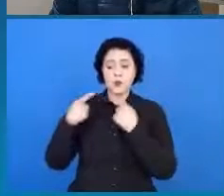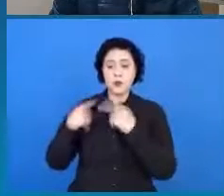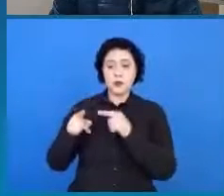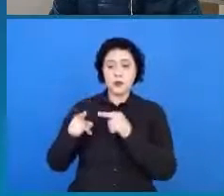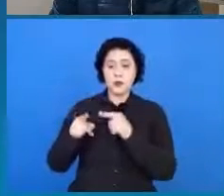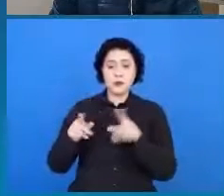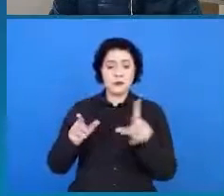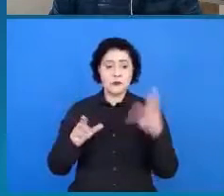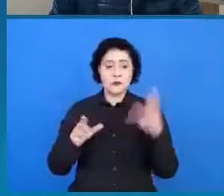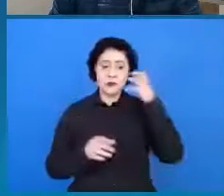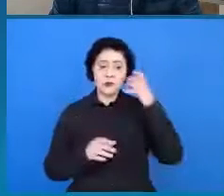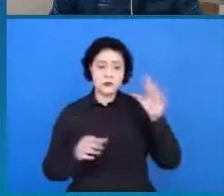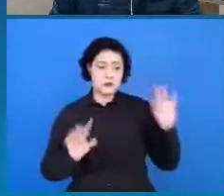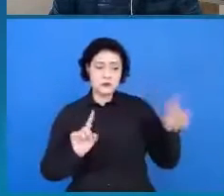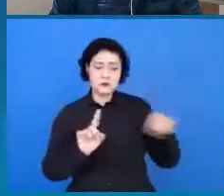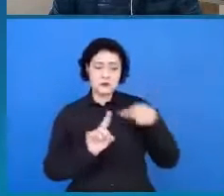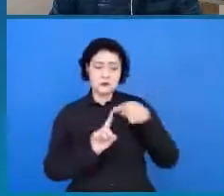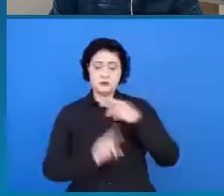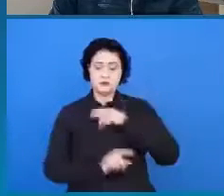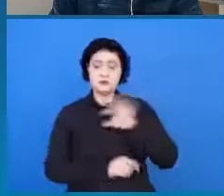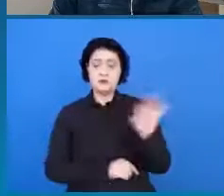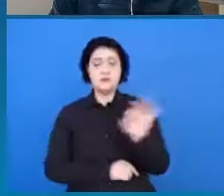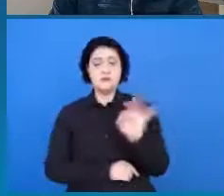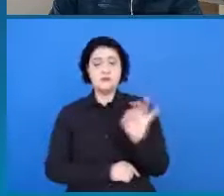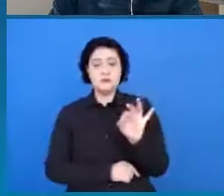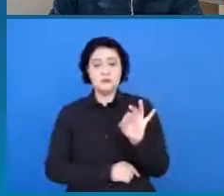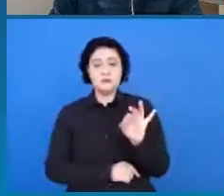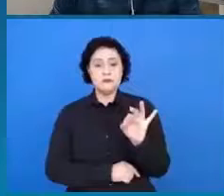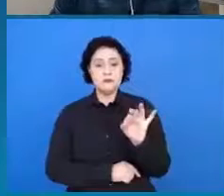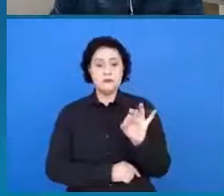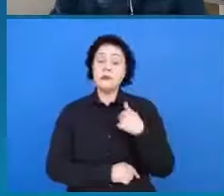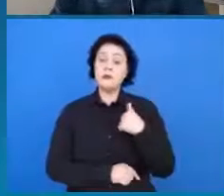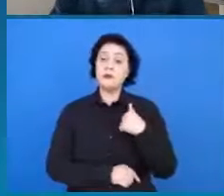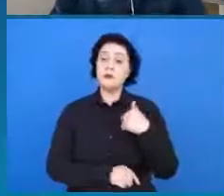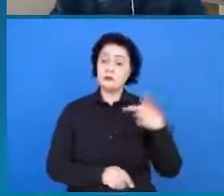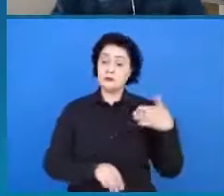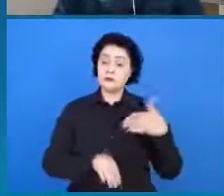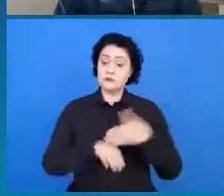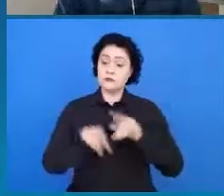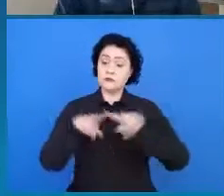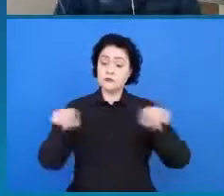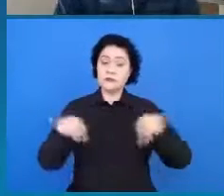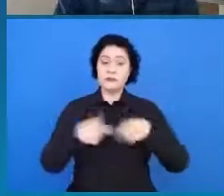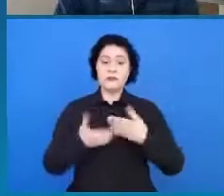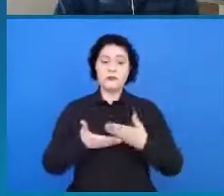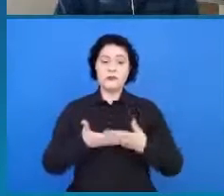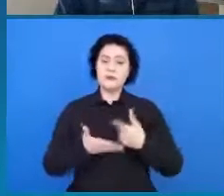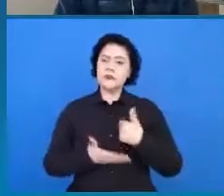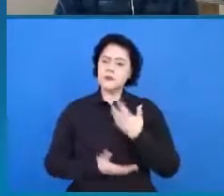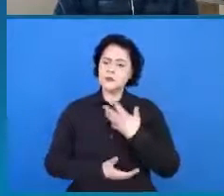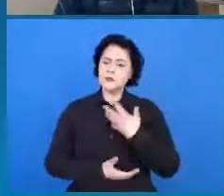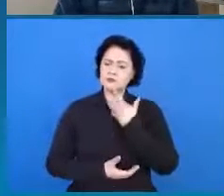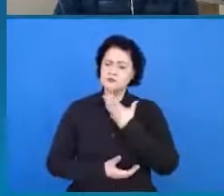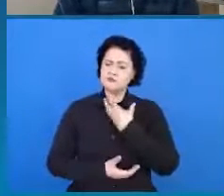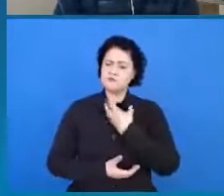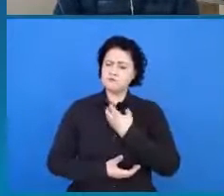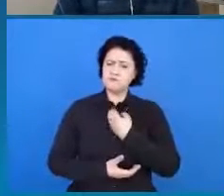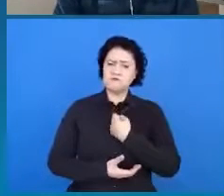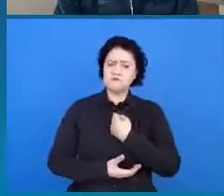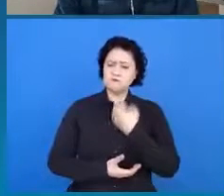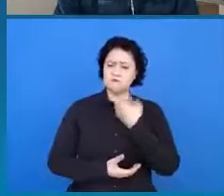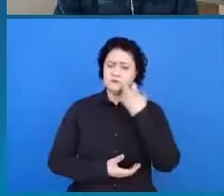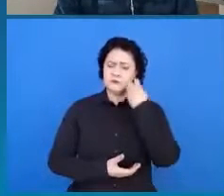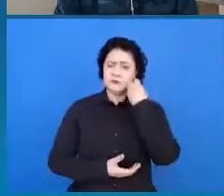tem cunho religioso e eu estava na sala dele e fiquei um tanto chateado né